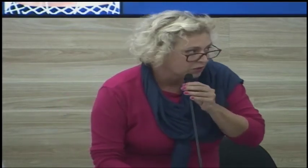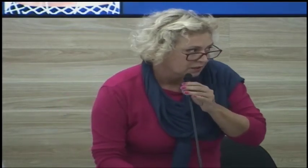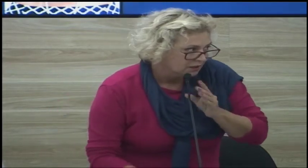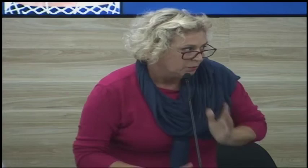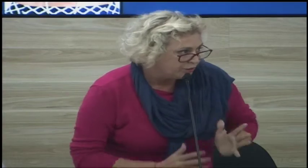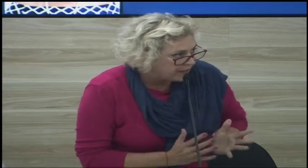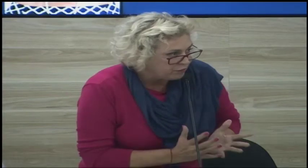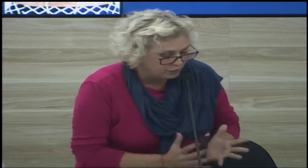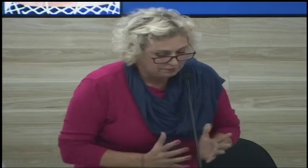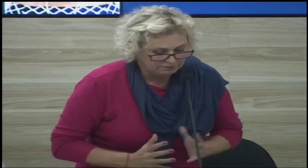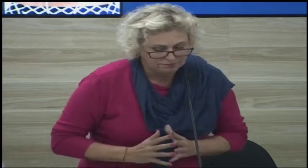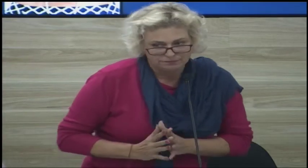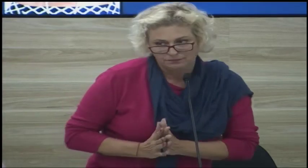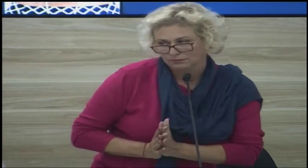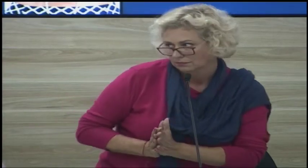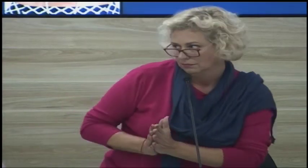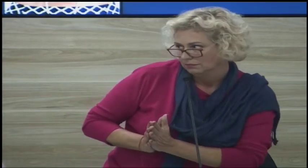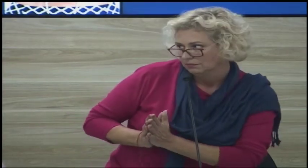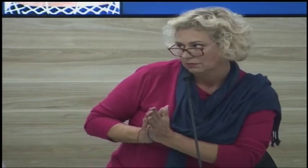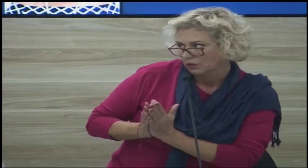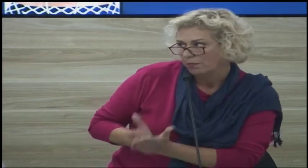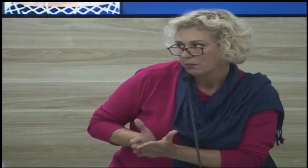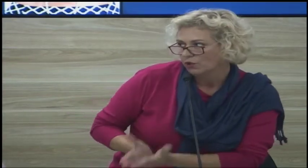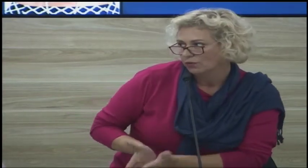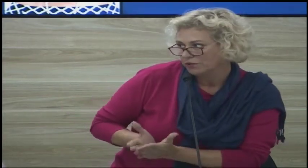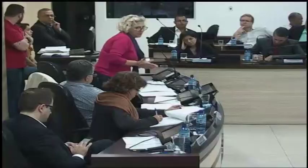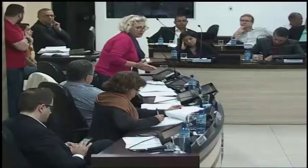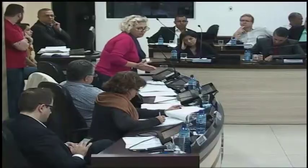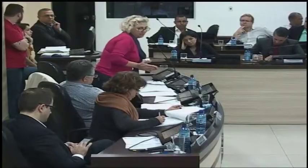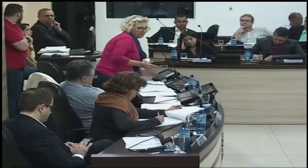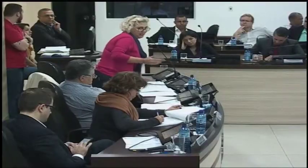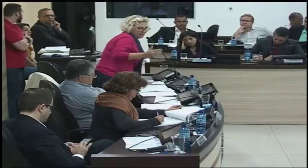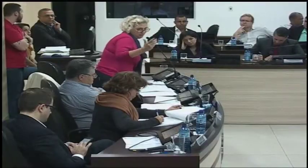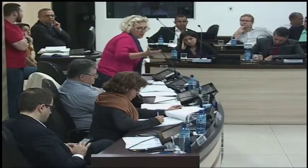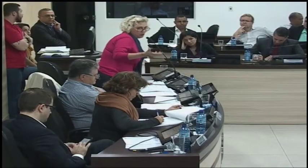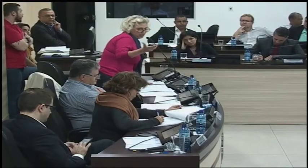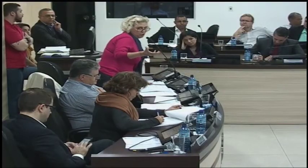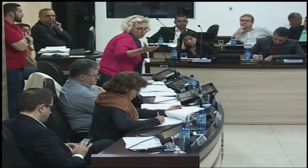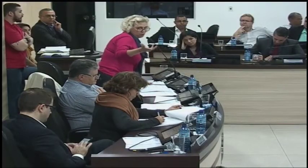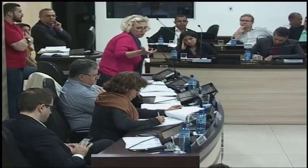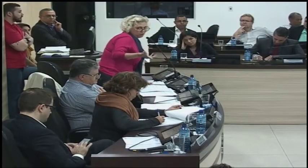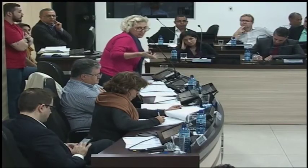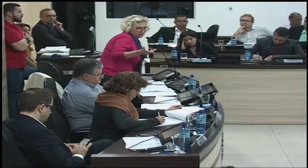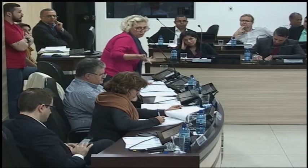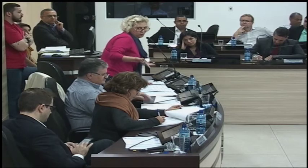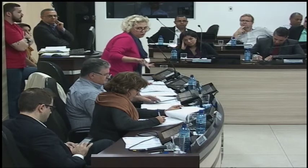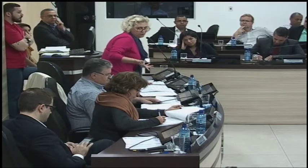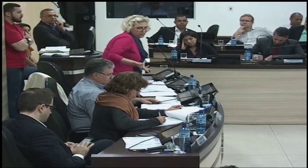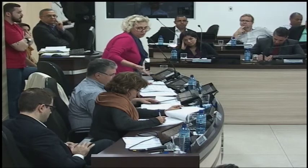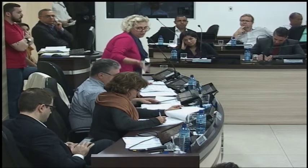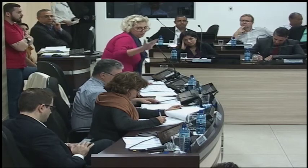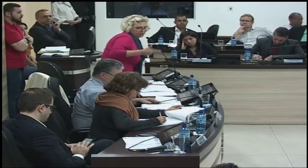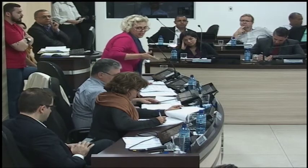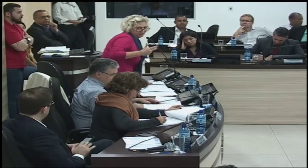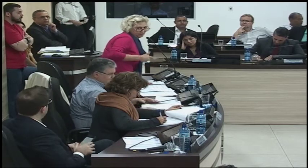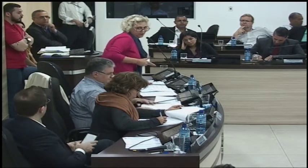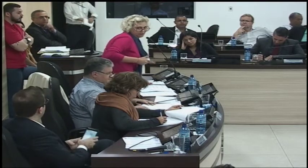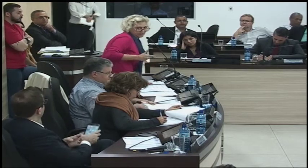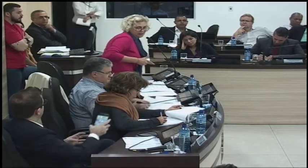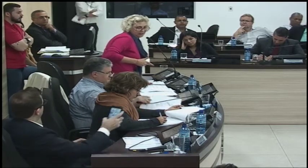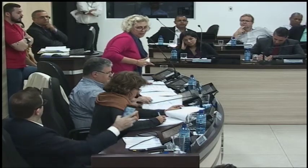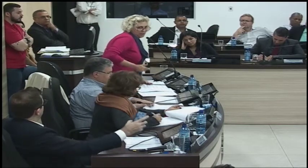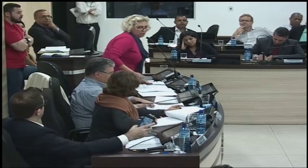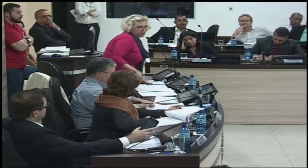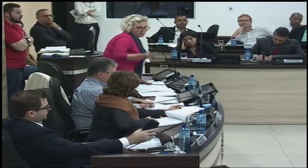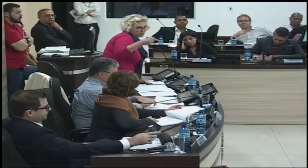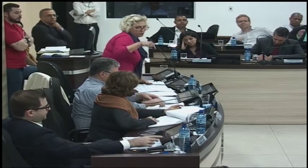por favor tomem muito cuidado e fala que tomem muito cuidado a todos os vereadores que votaram favoráveis